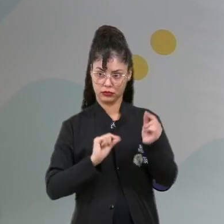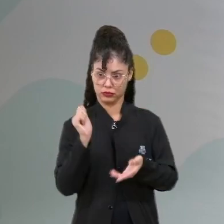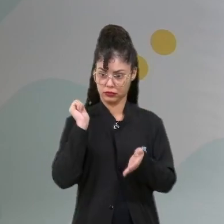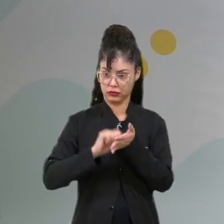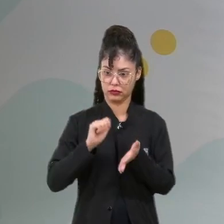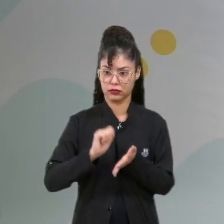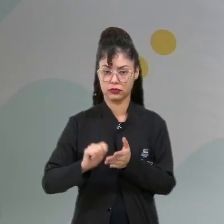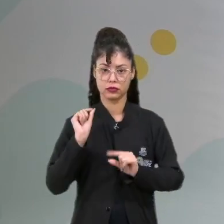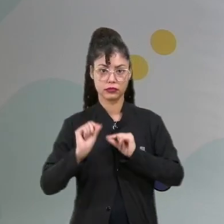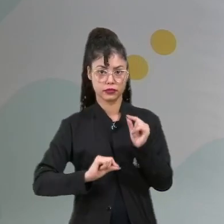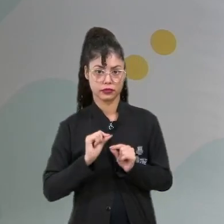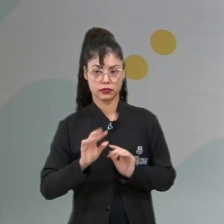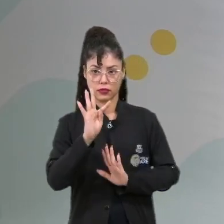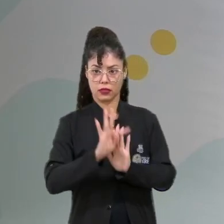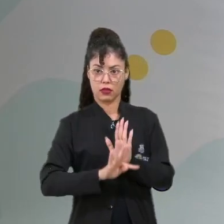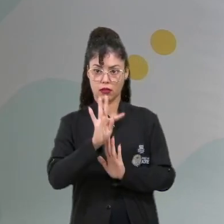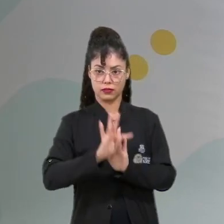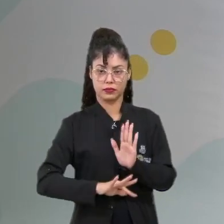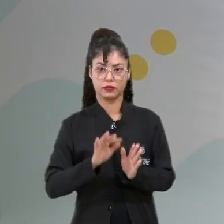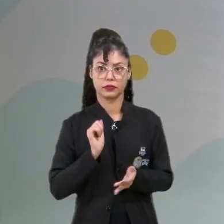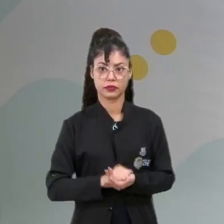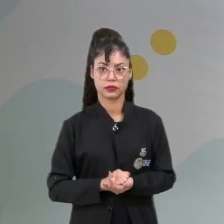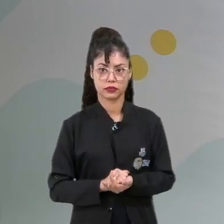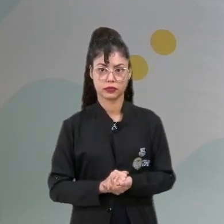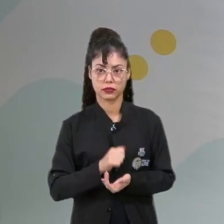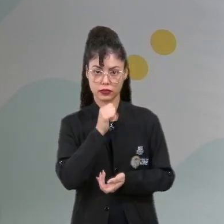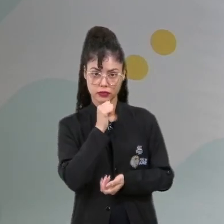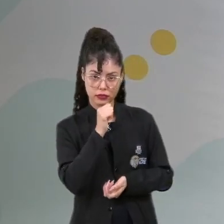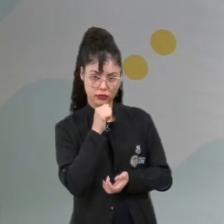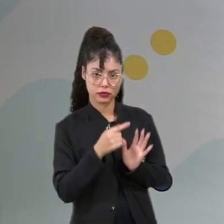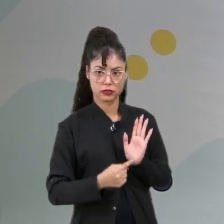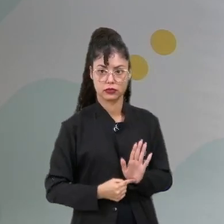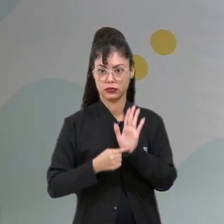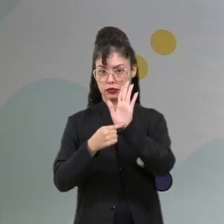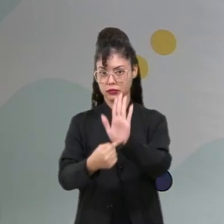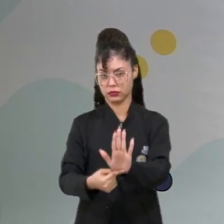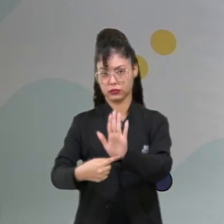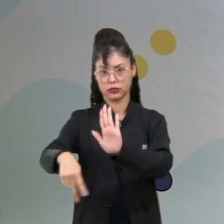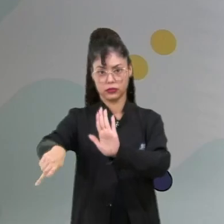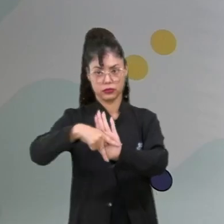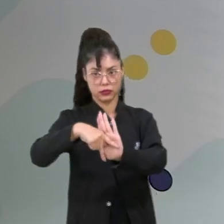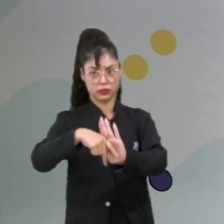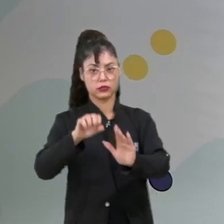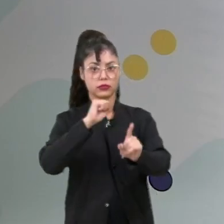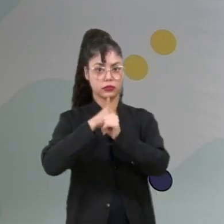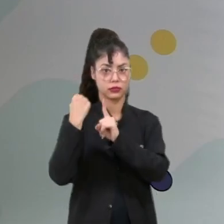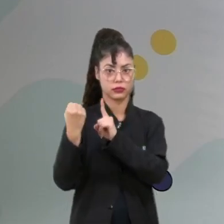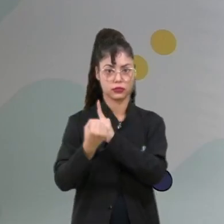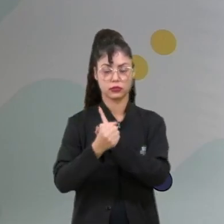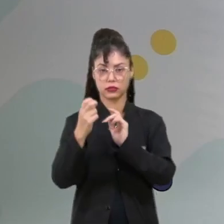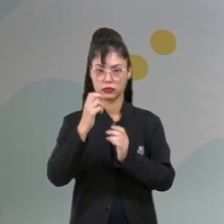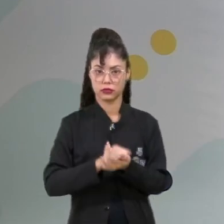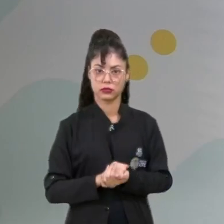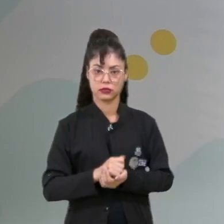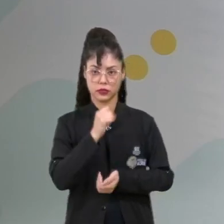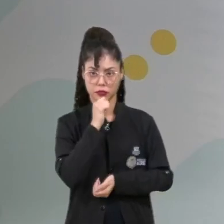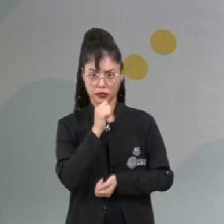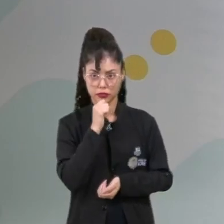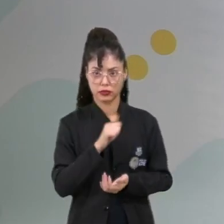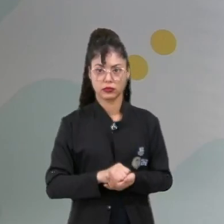escrever um texto dissertativo argumentativo, apresentar um repertório sociocultural. Esse